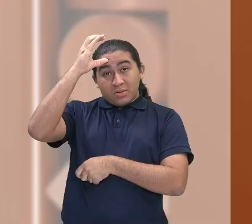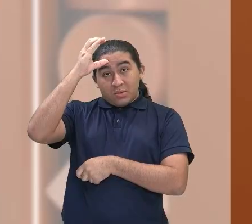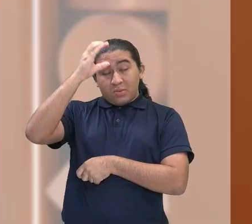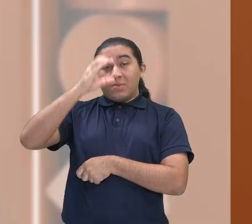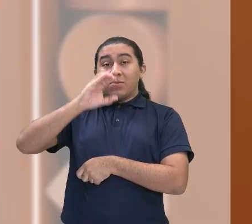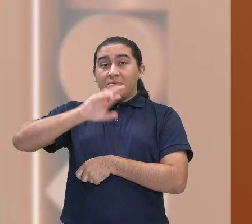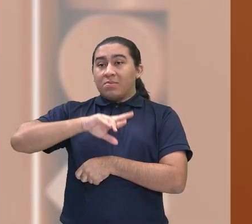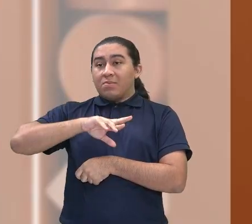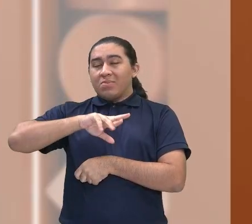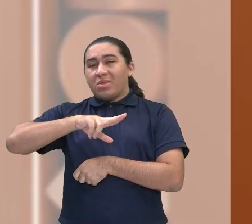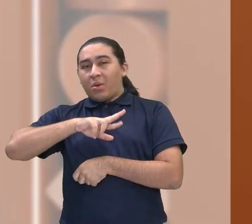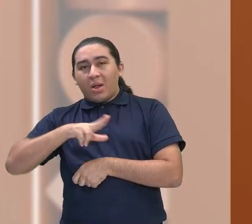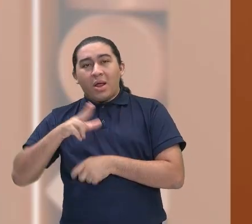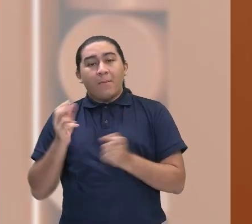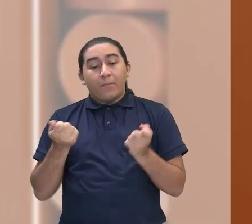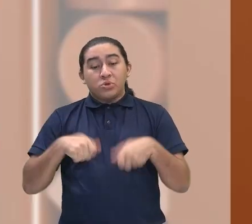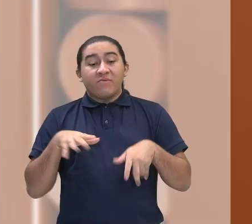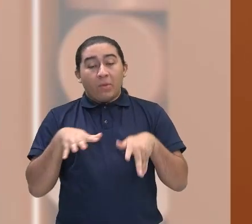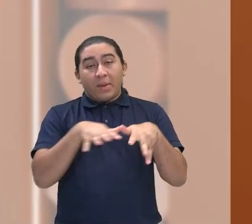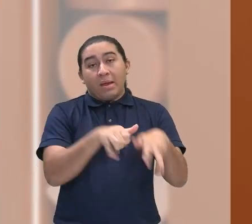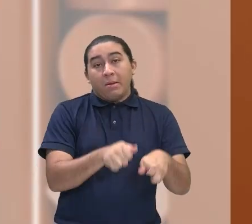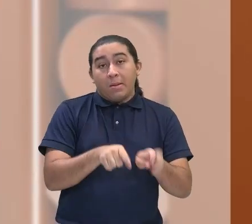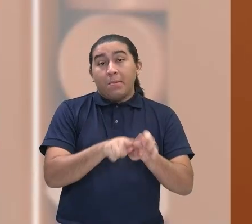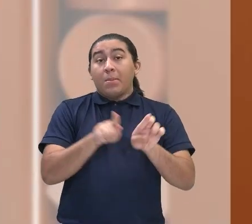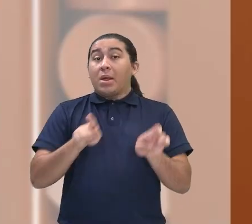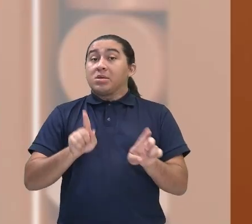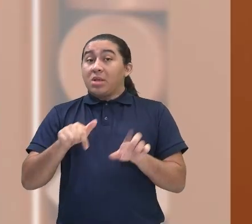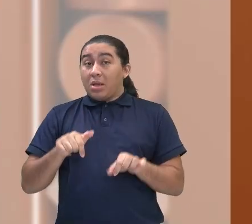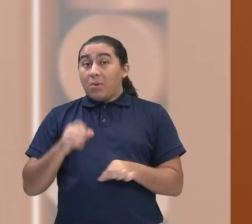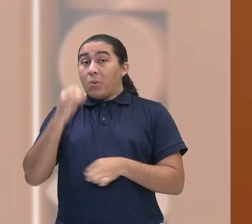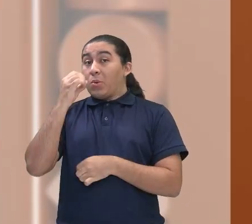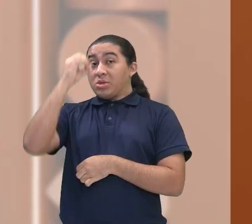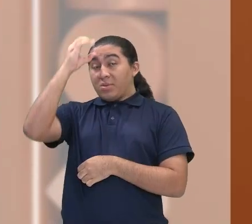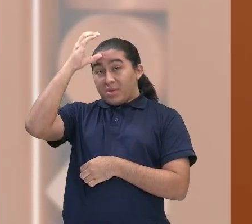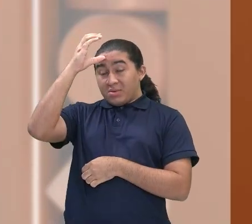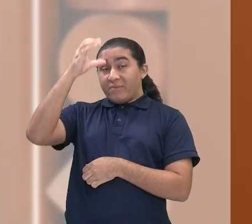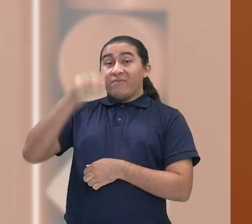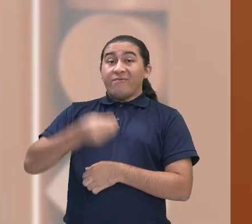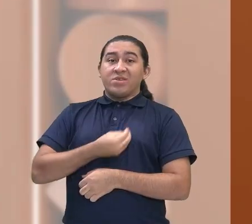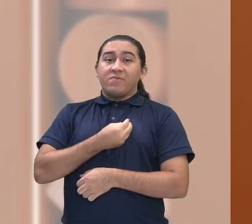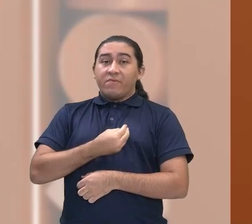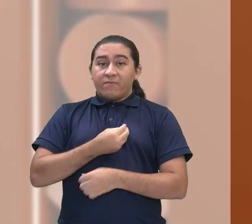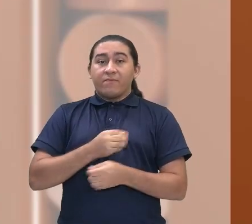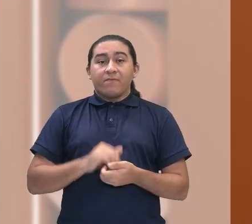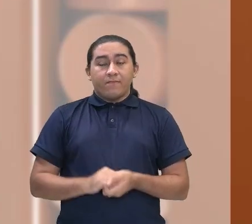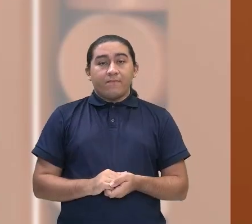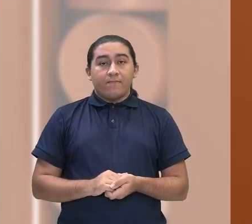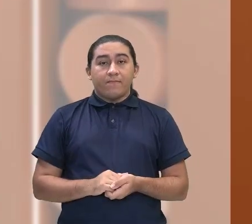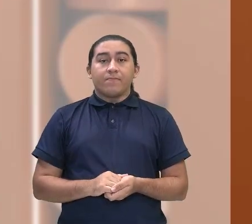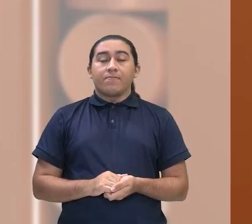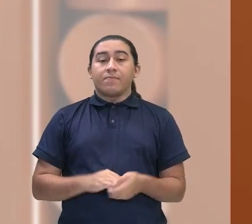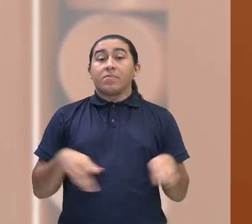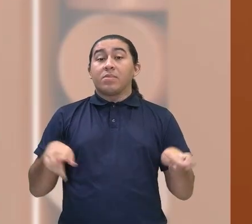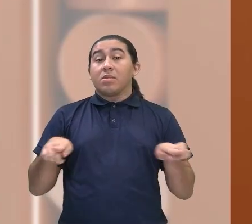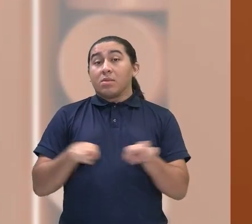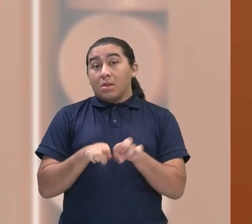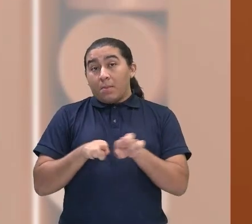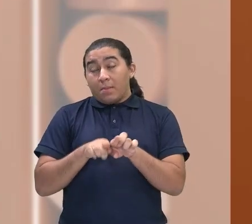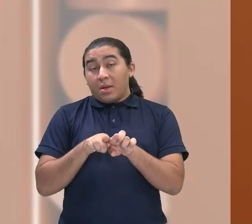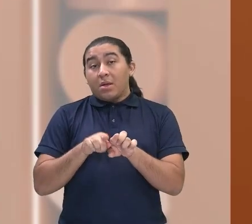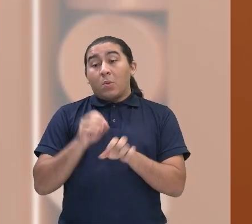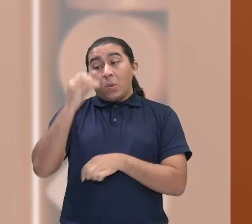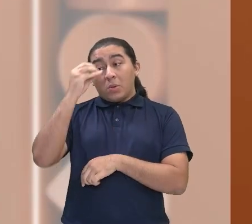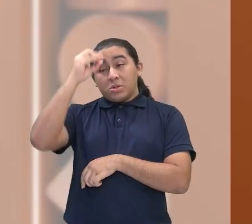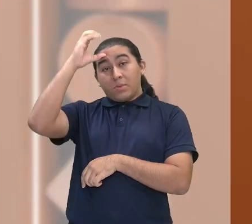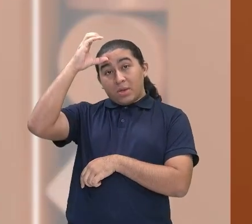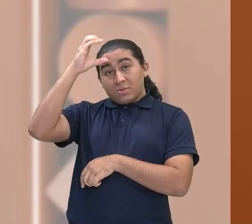estava de maneira tangível, mas era um conhecimento existente. Assim como o conhecimento, nós temos um